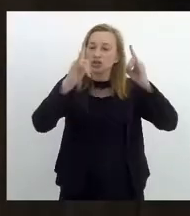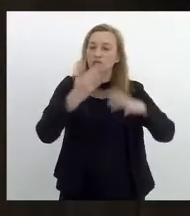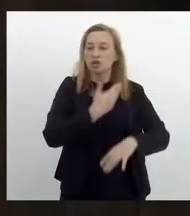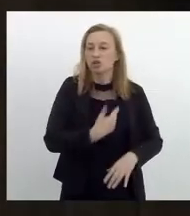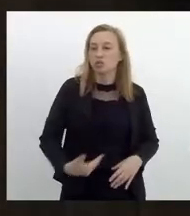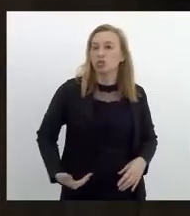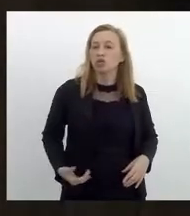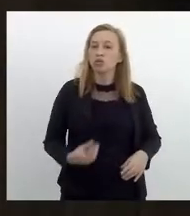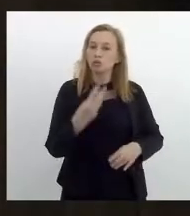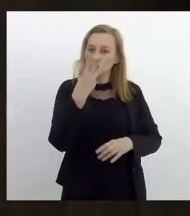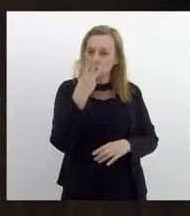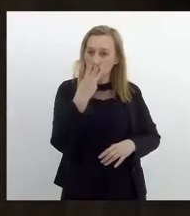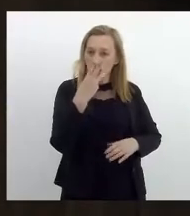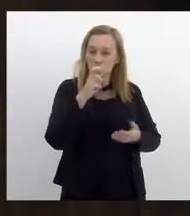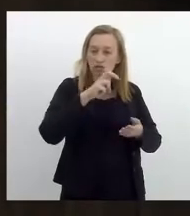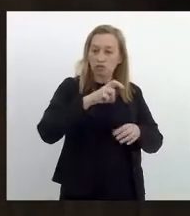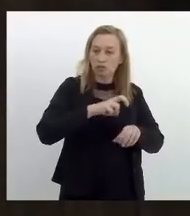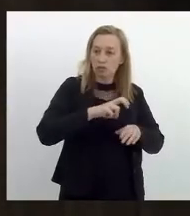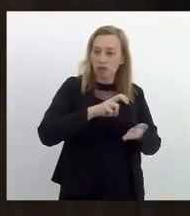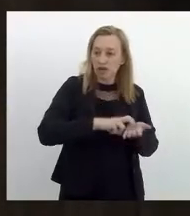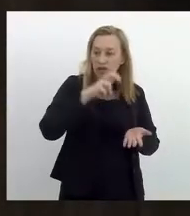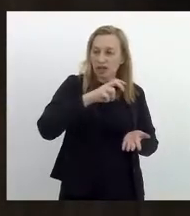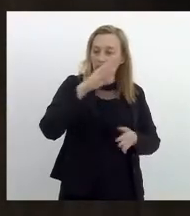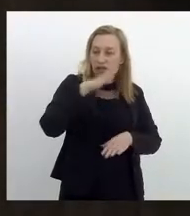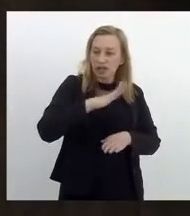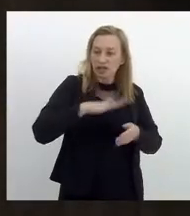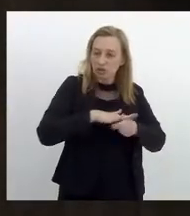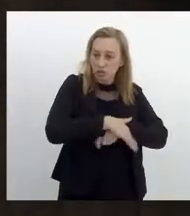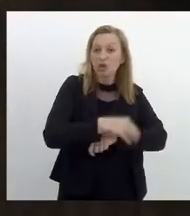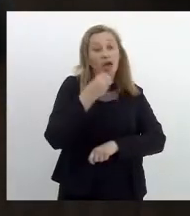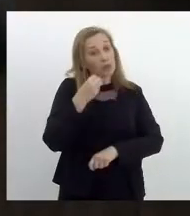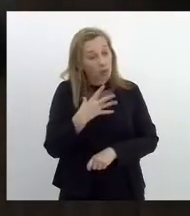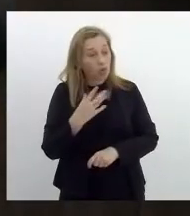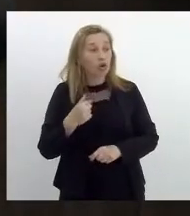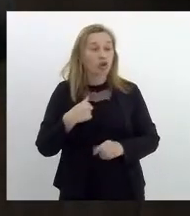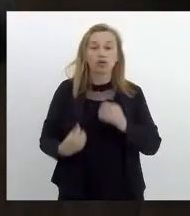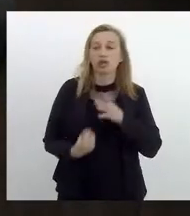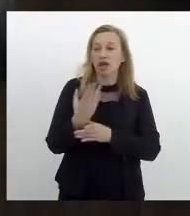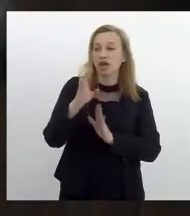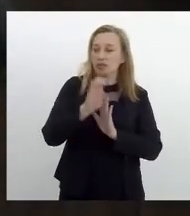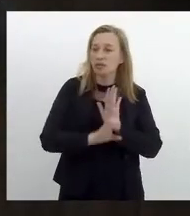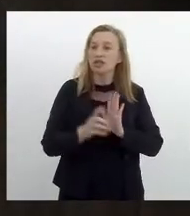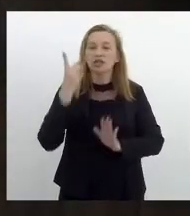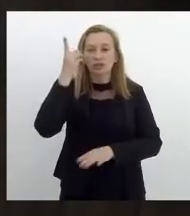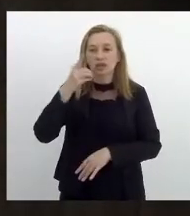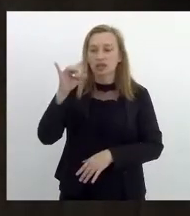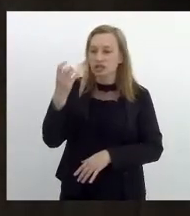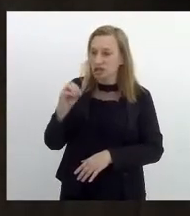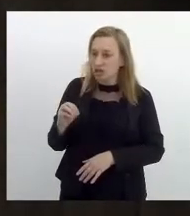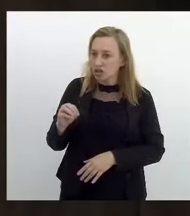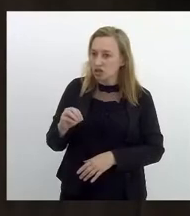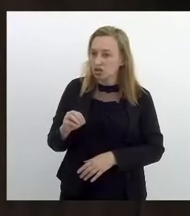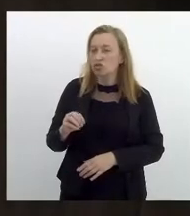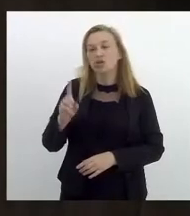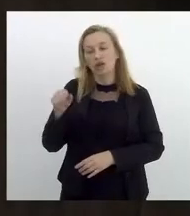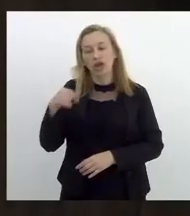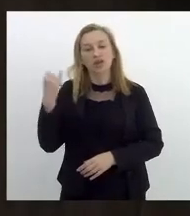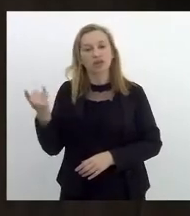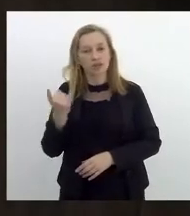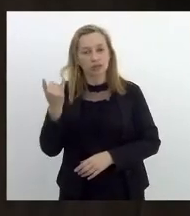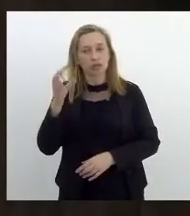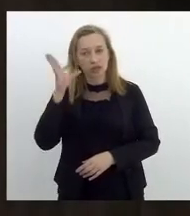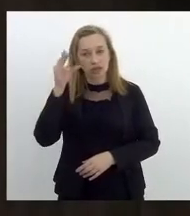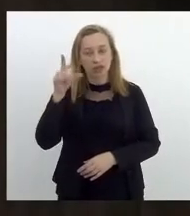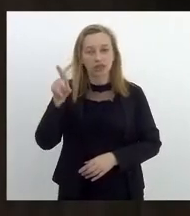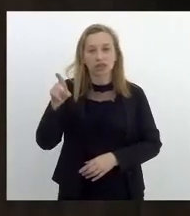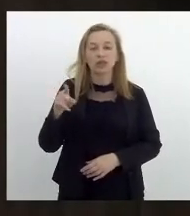possível, é bom, é desejável. Então, eu fiz emenda, Sérgio faz uma provocação, deputado Sérgio Fernandes faz uma provocação que é interessante, o